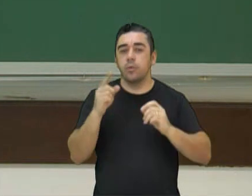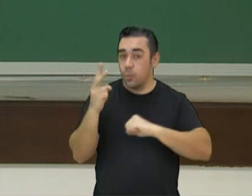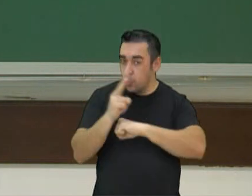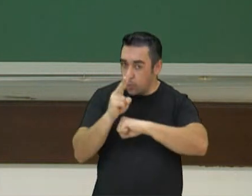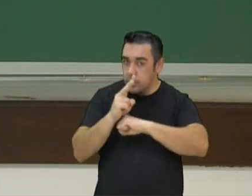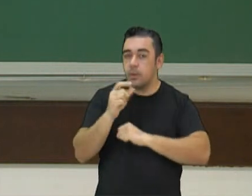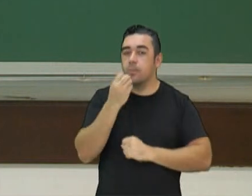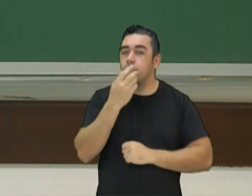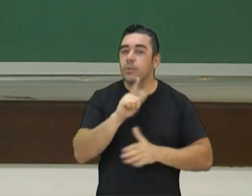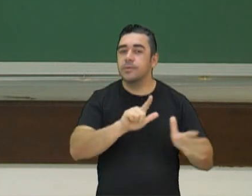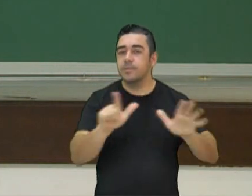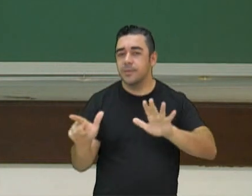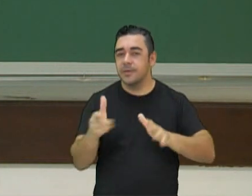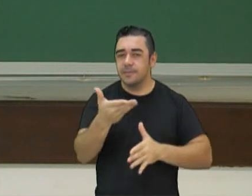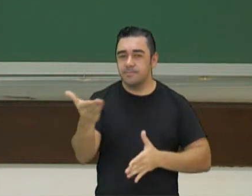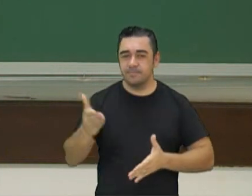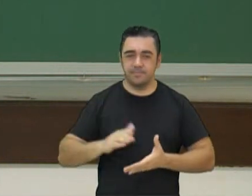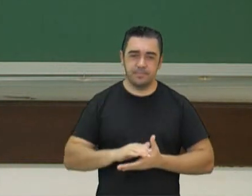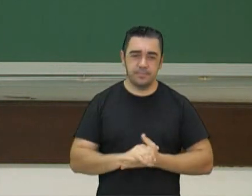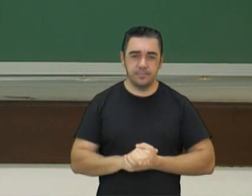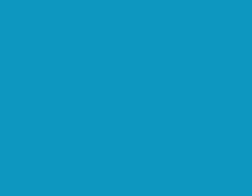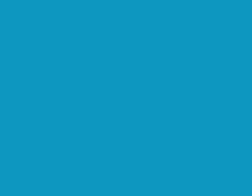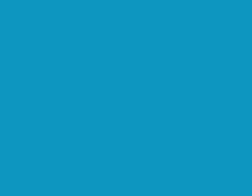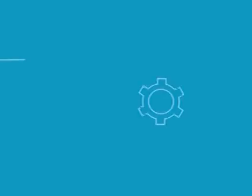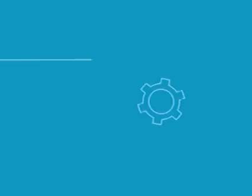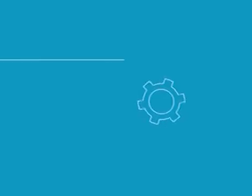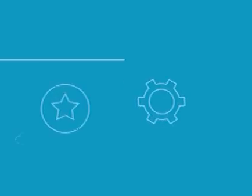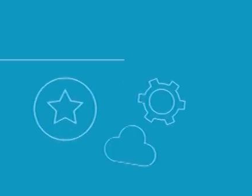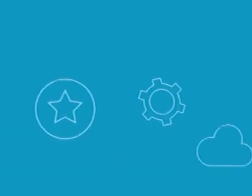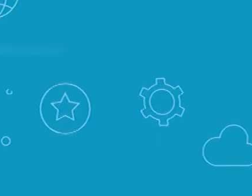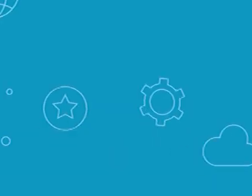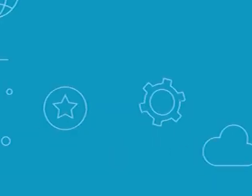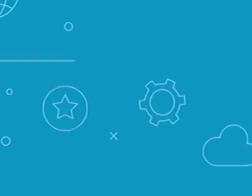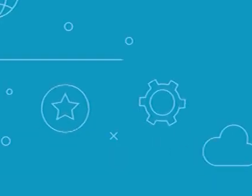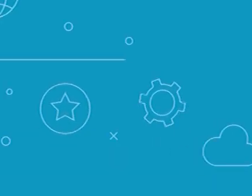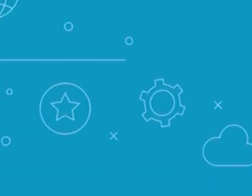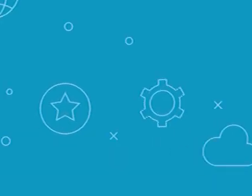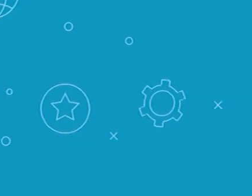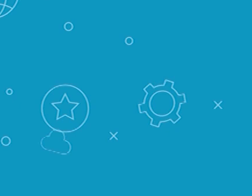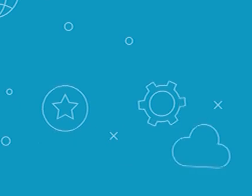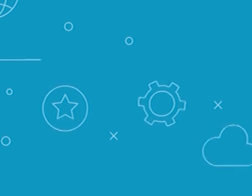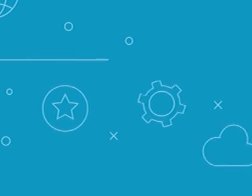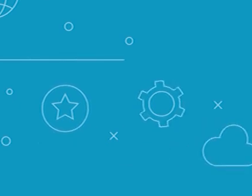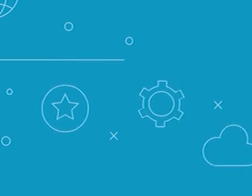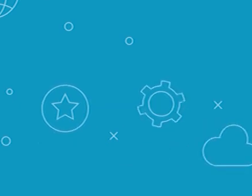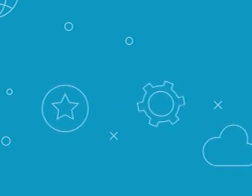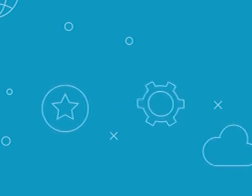semana!